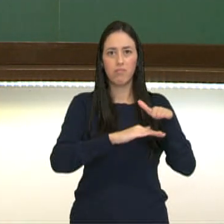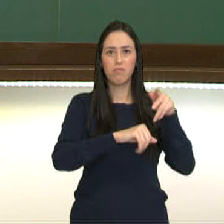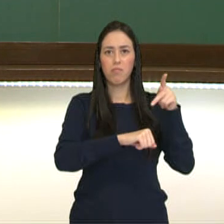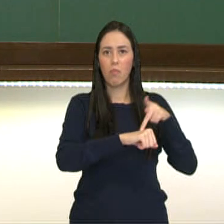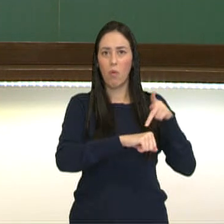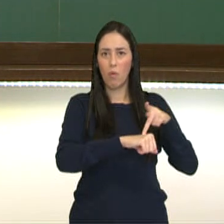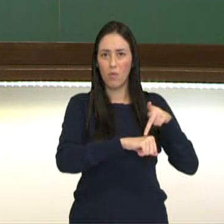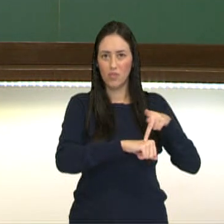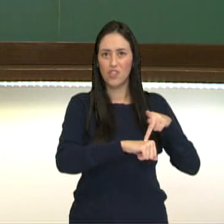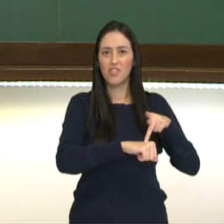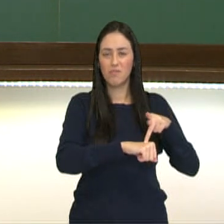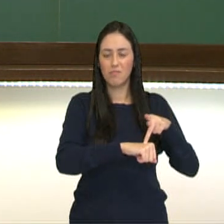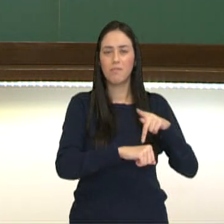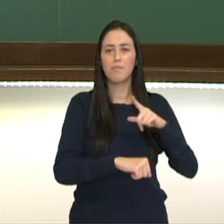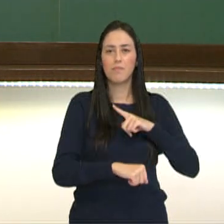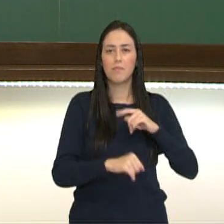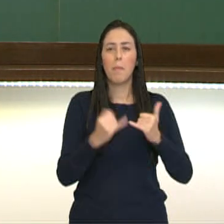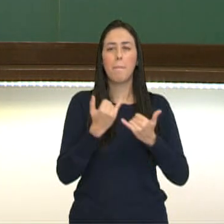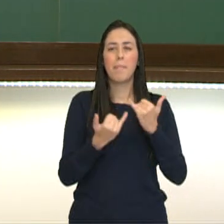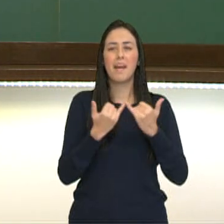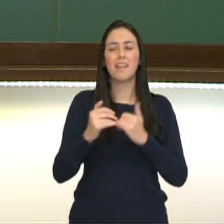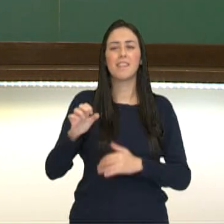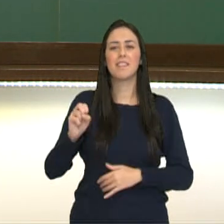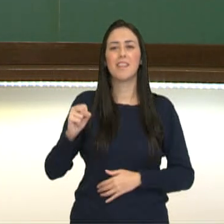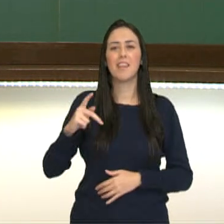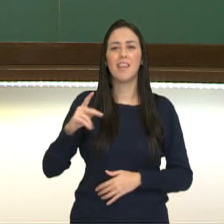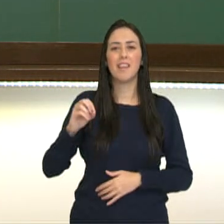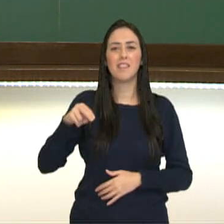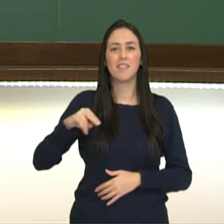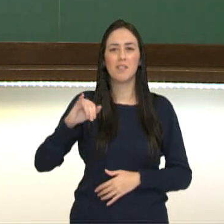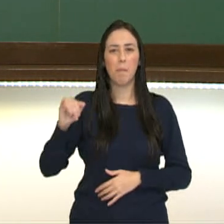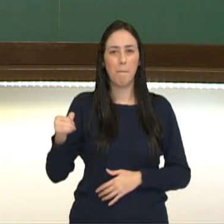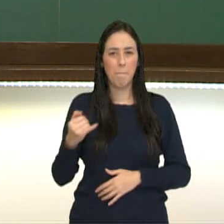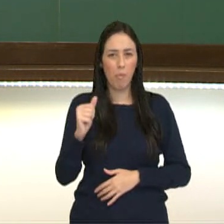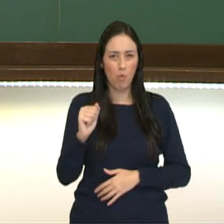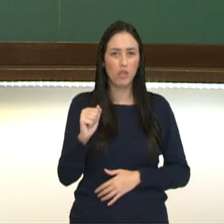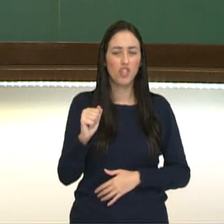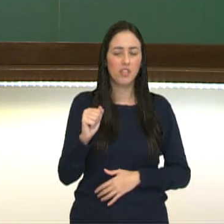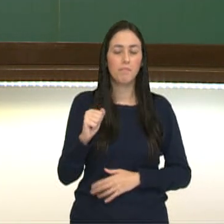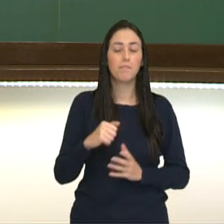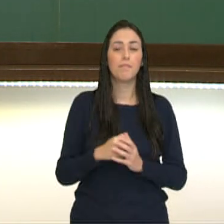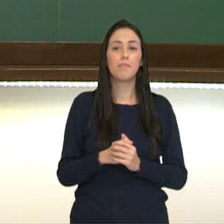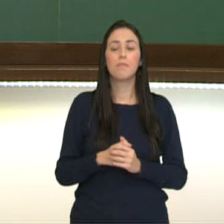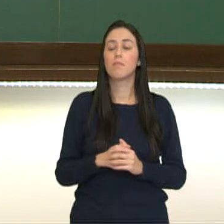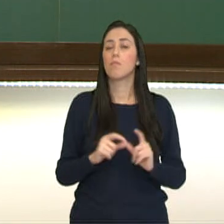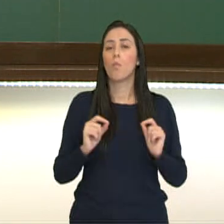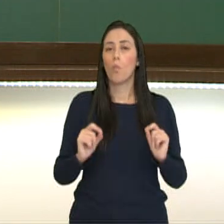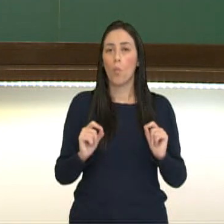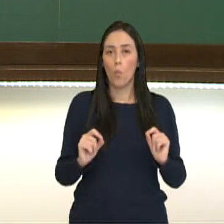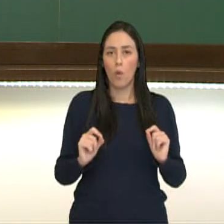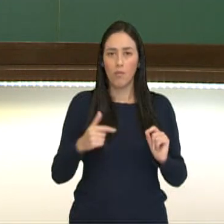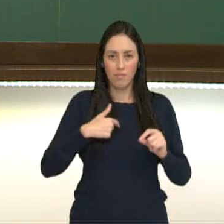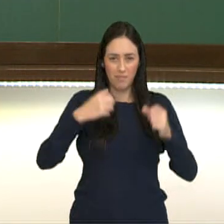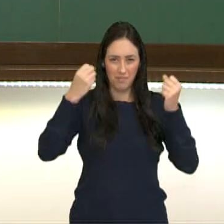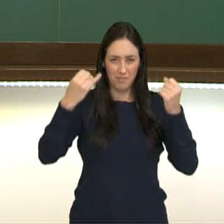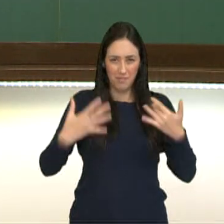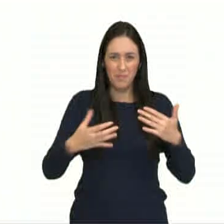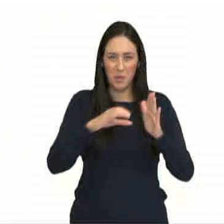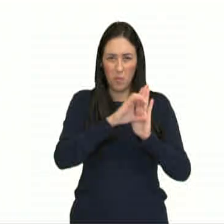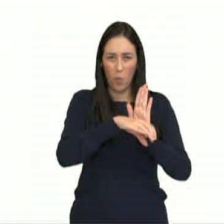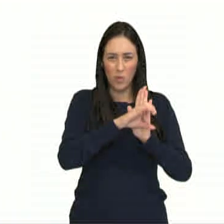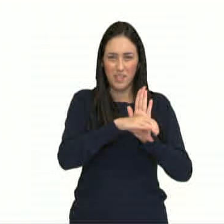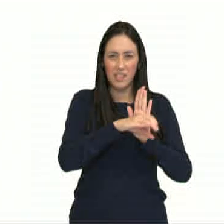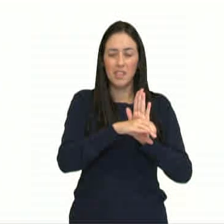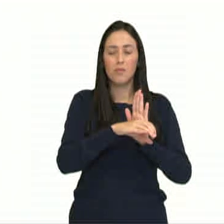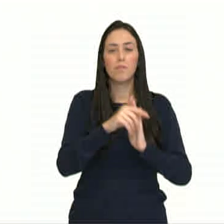rochas atuam como grandes esponjas, também sendo reservatórios subterrâneos. Então, conforme a definição que eu trouxe para você aqui na tela,